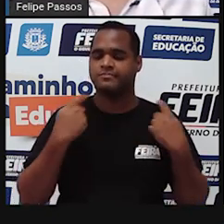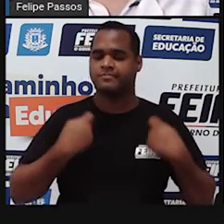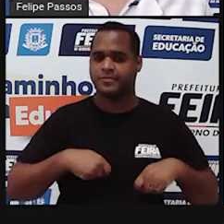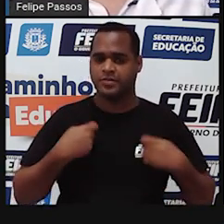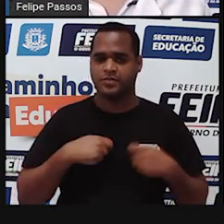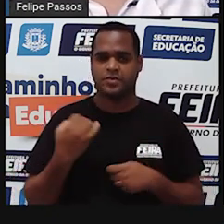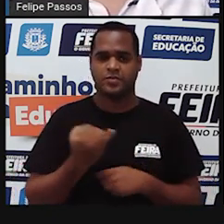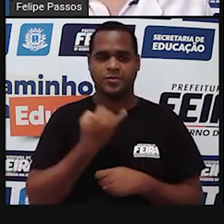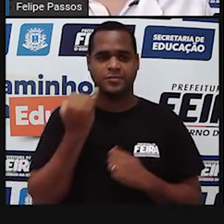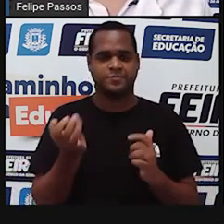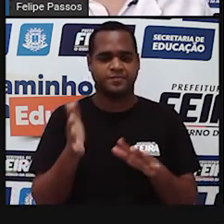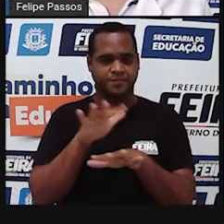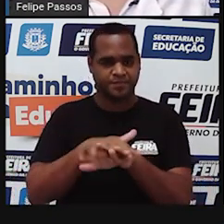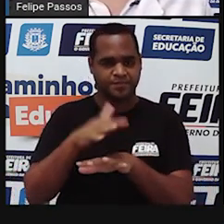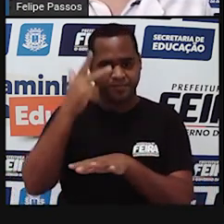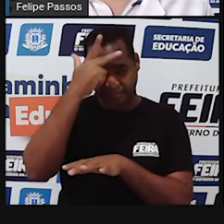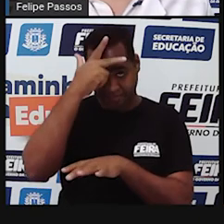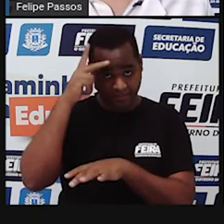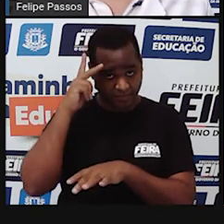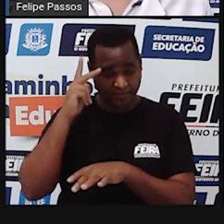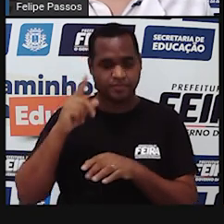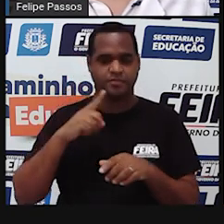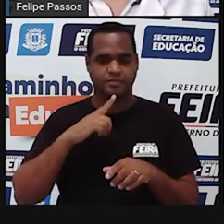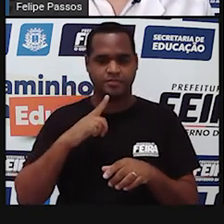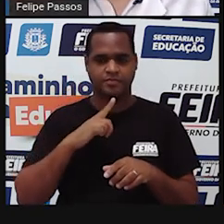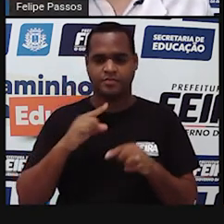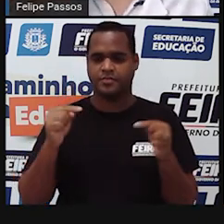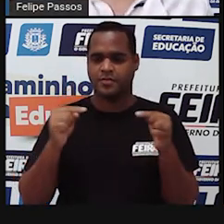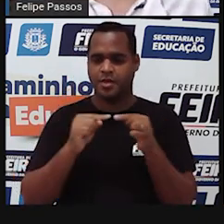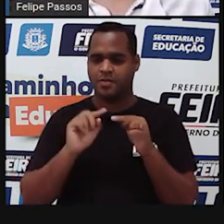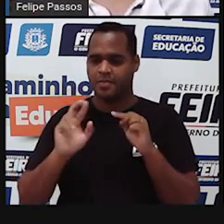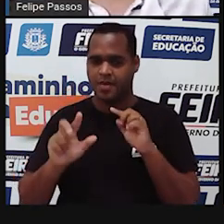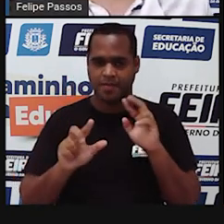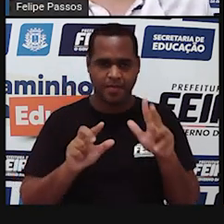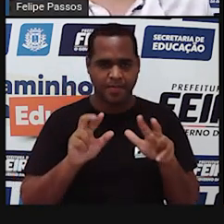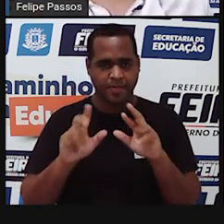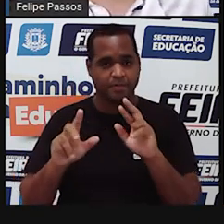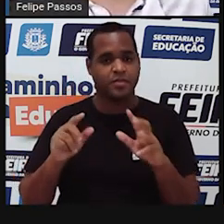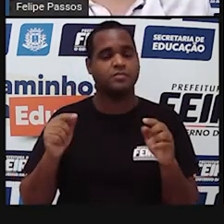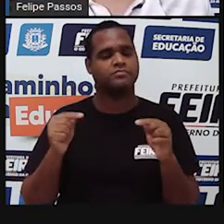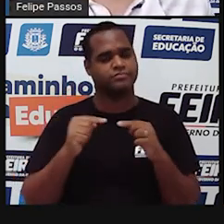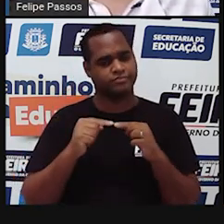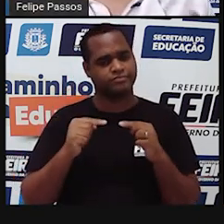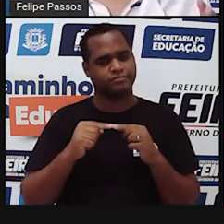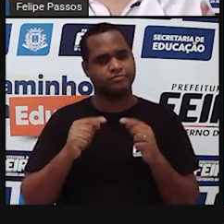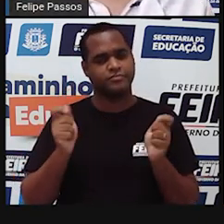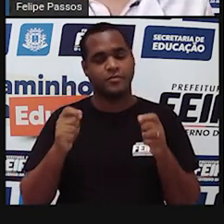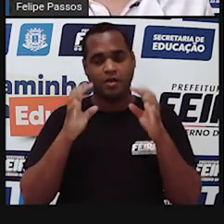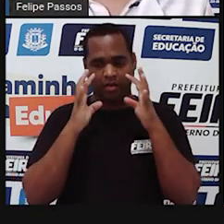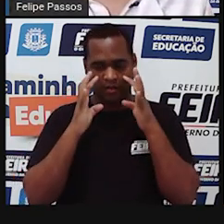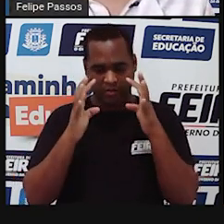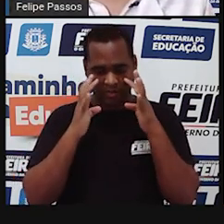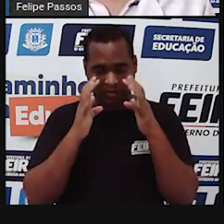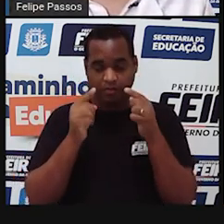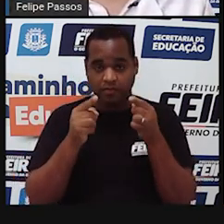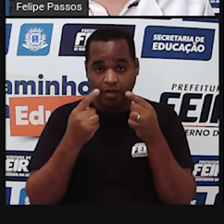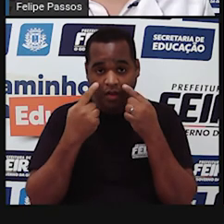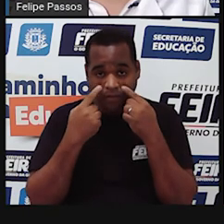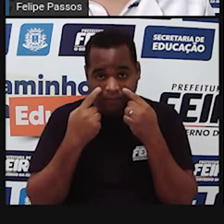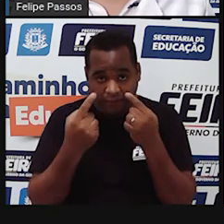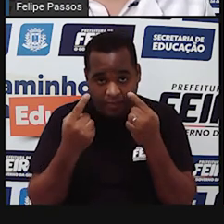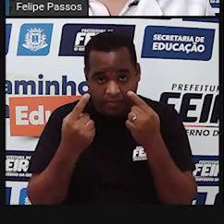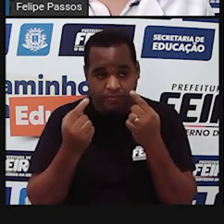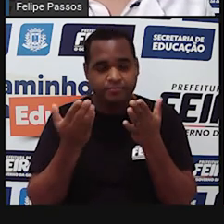a gente precisa incluir as pessoas que são só um pouquinho diferentes da gente, né? Quando você prestar atenção e olhar